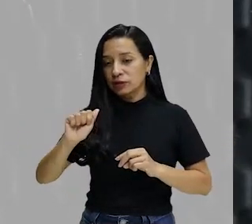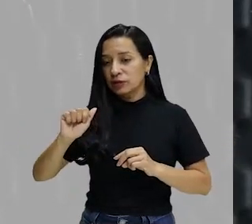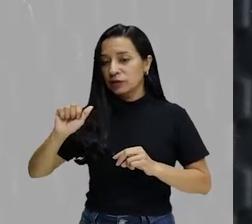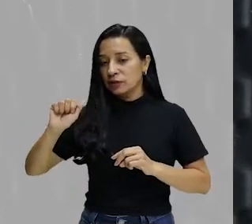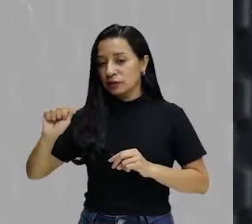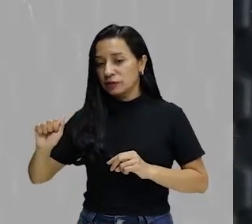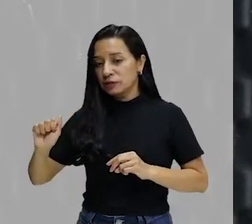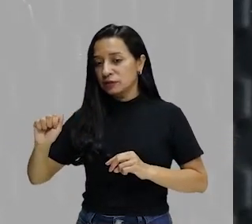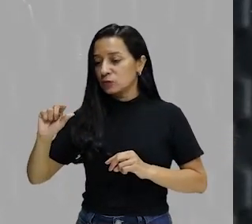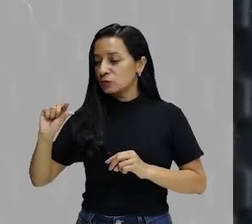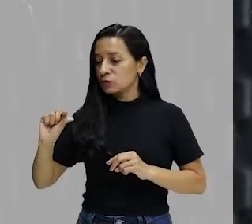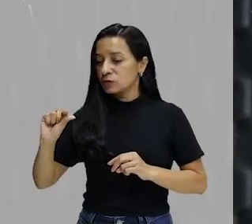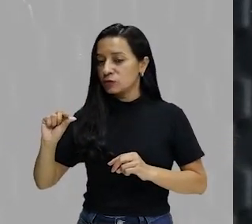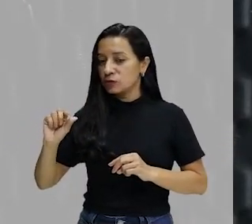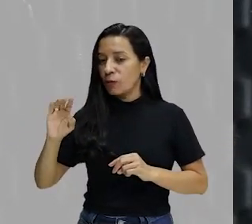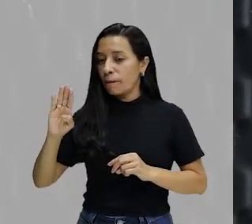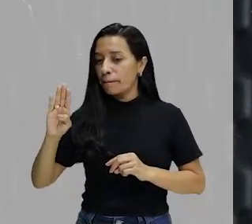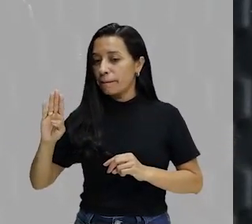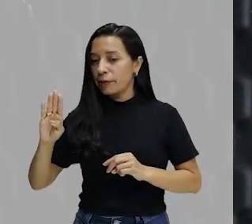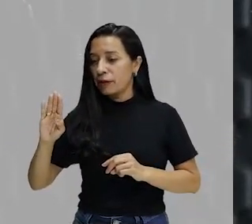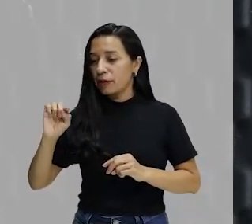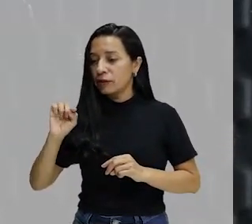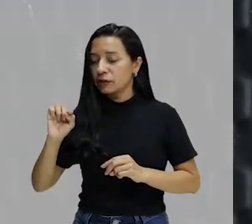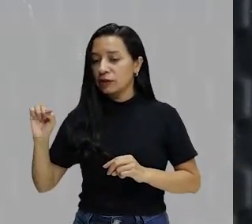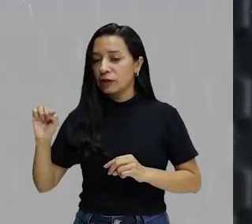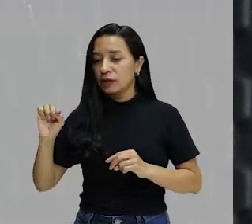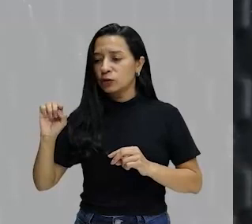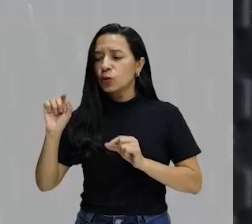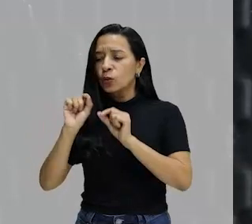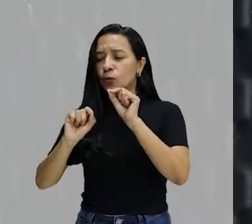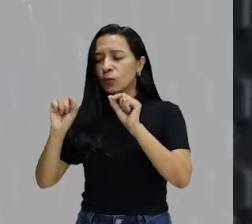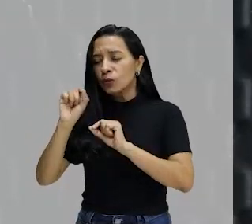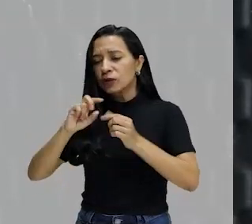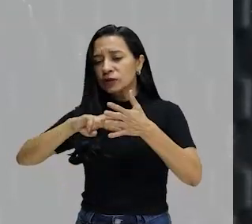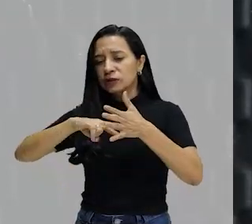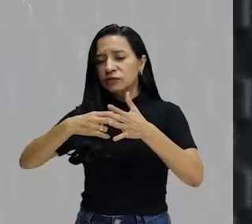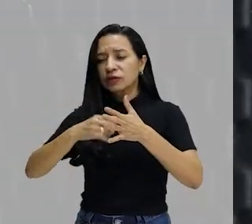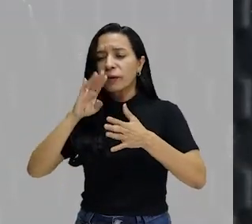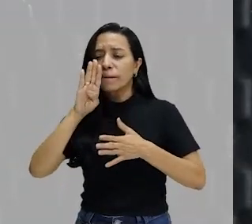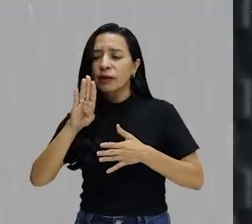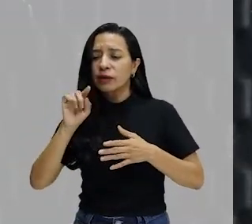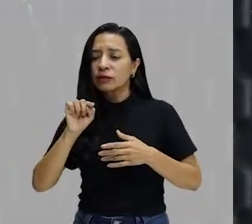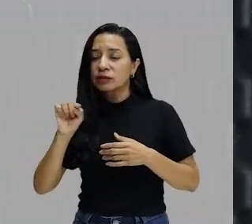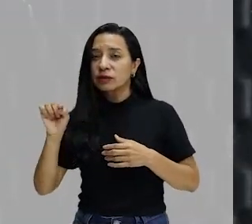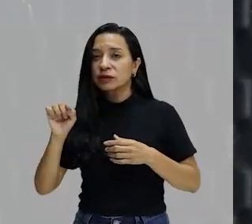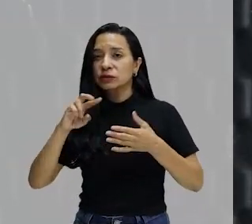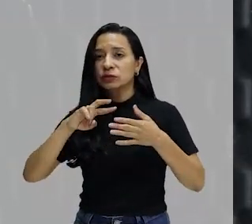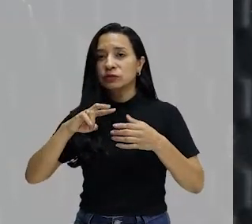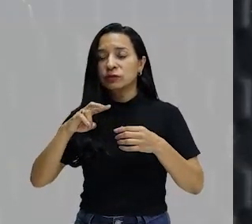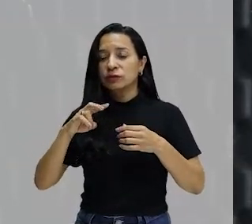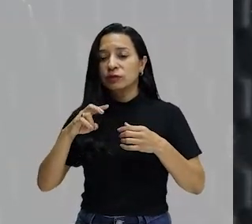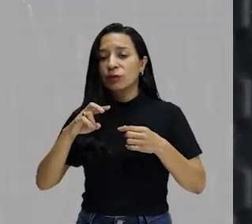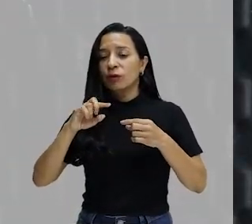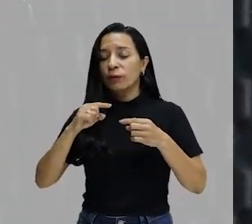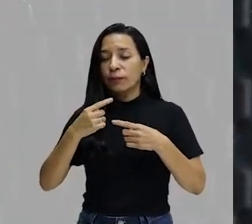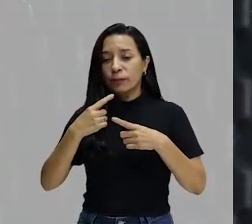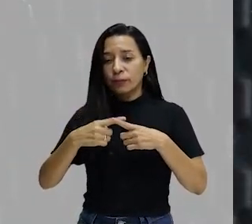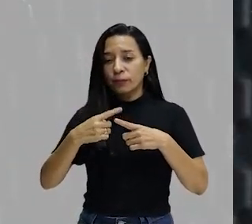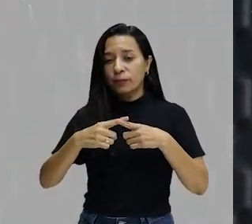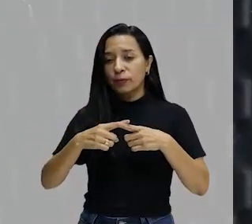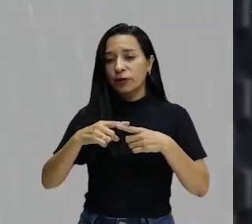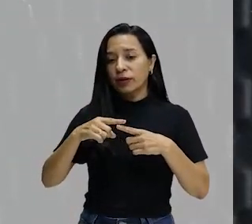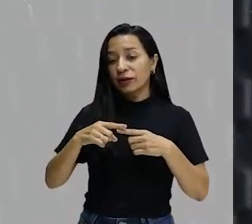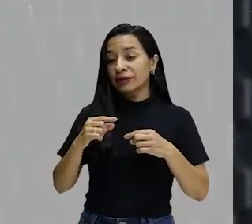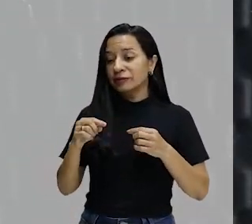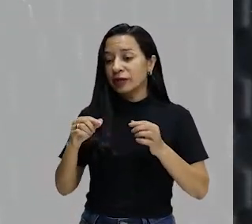azinho, um Bzão e um traço. O que significa esse Bzão e um traço? Porque no lugar deste traço, pode ter um